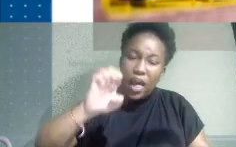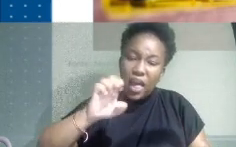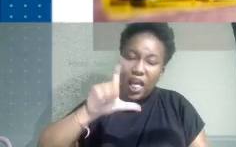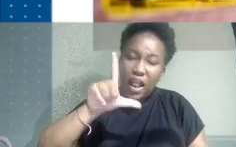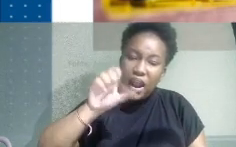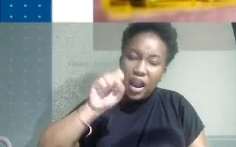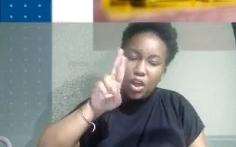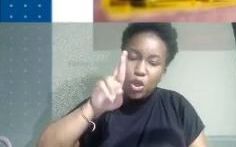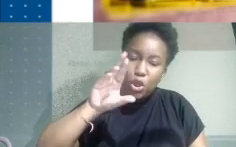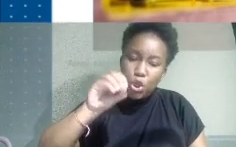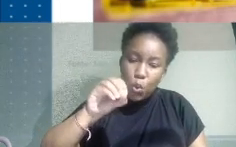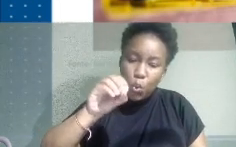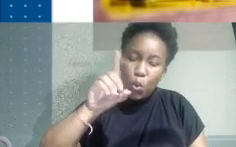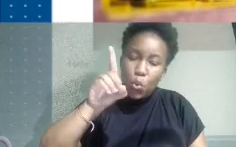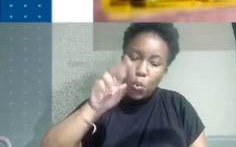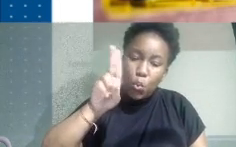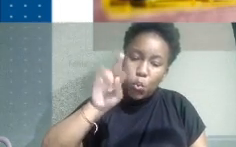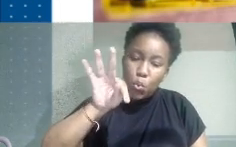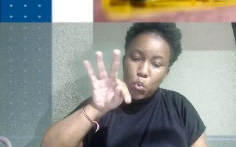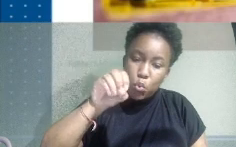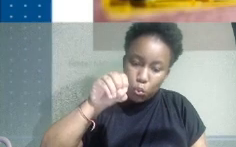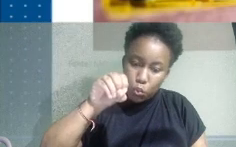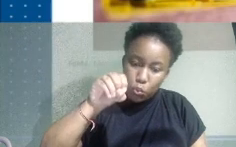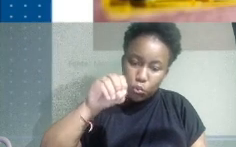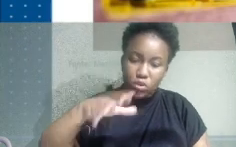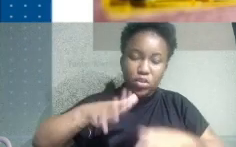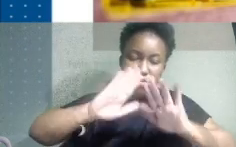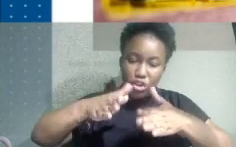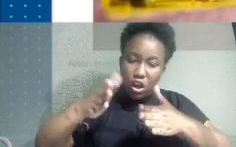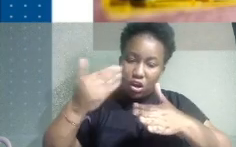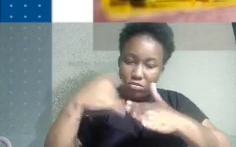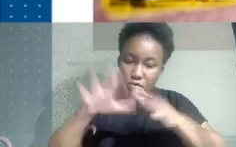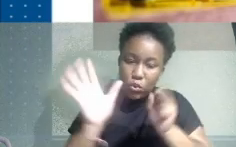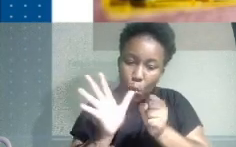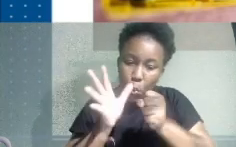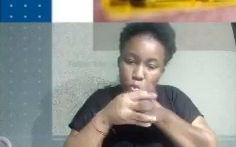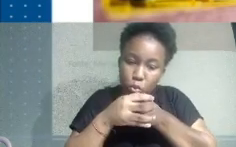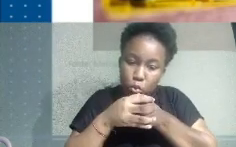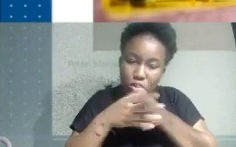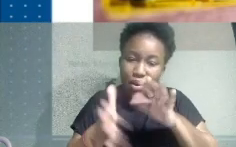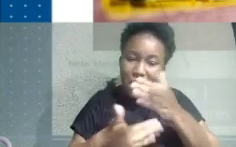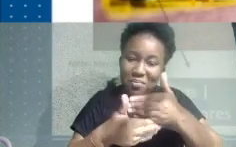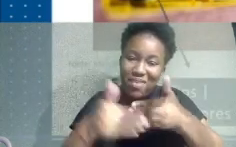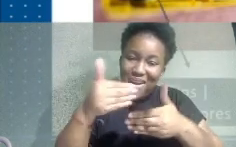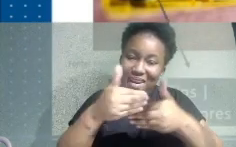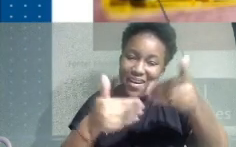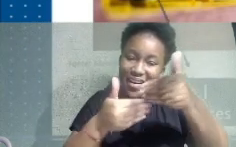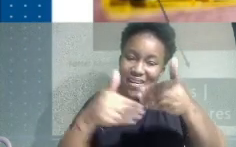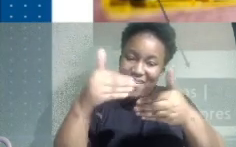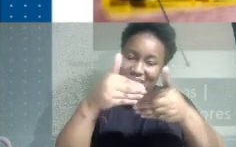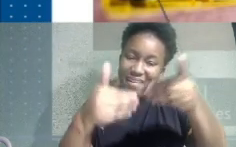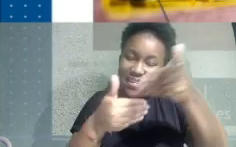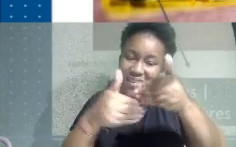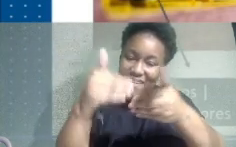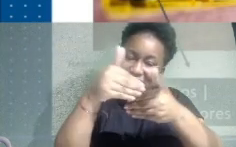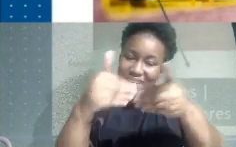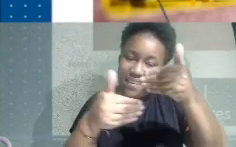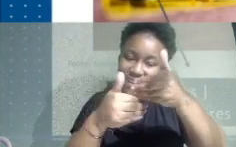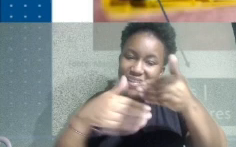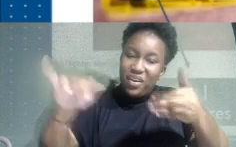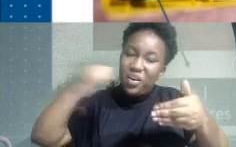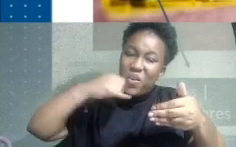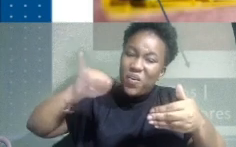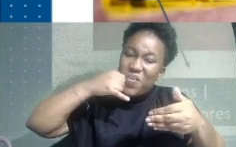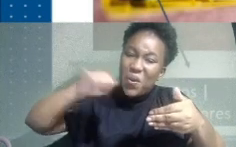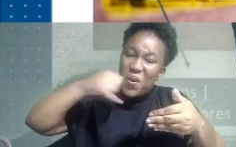mangueira. Olha só a caixa de passagem embutida ali na parede, ela também poderia ser sobreposta, né? Olha só os fios ou condutores